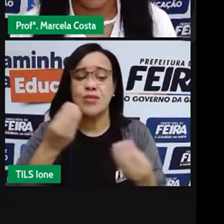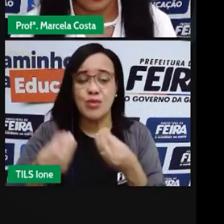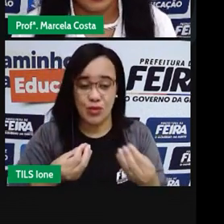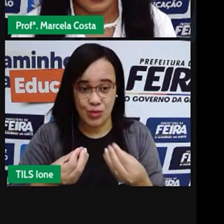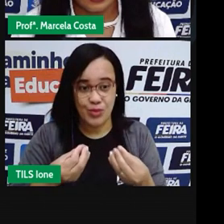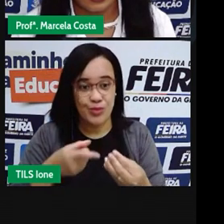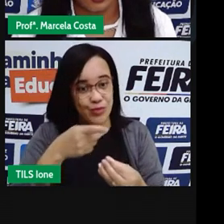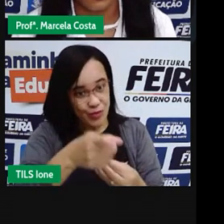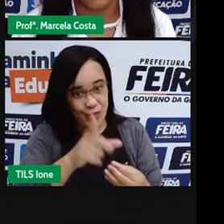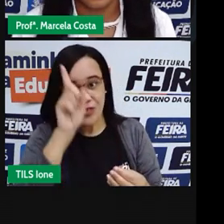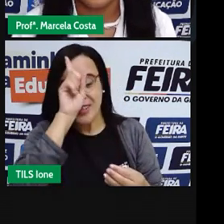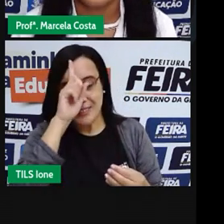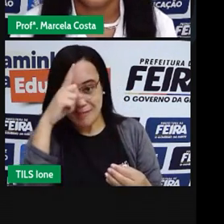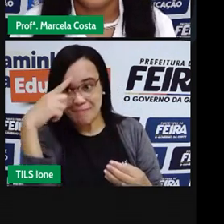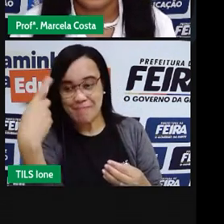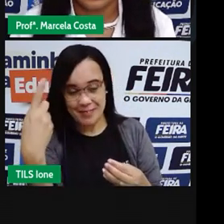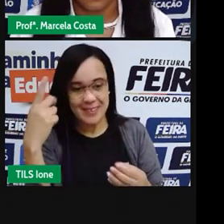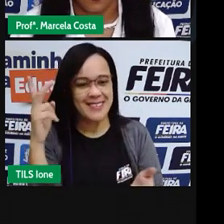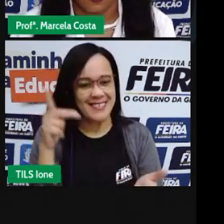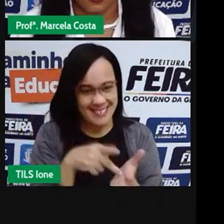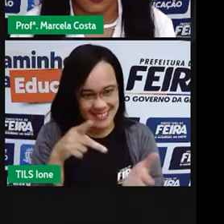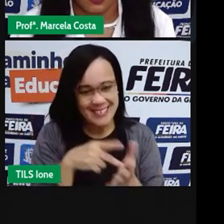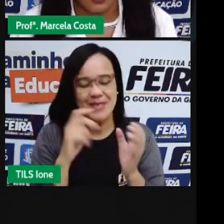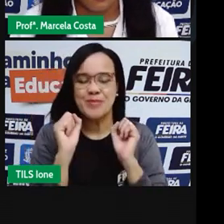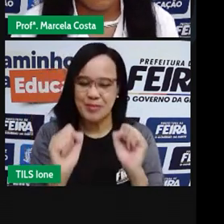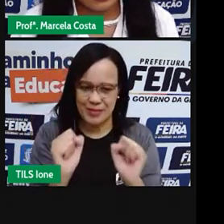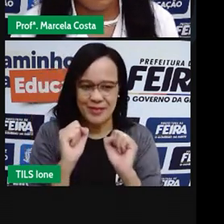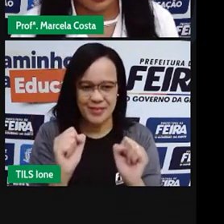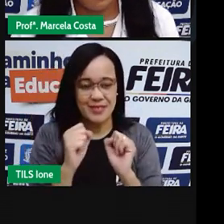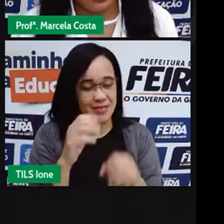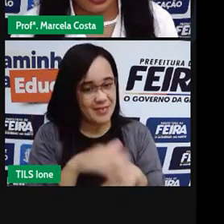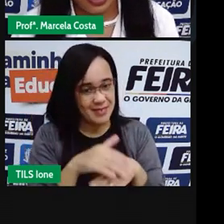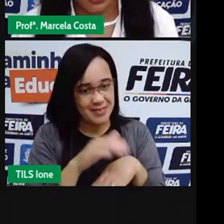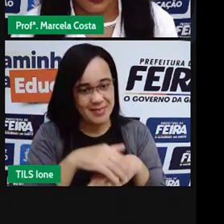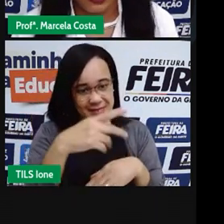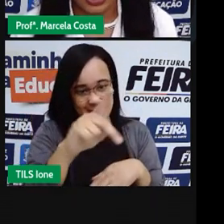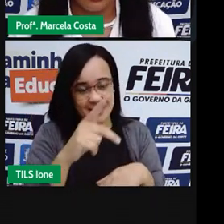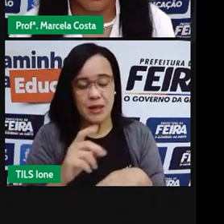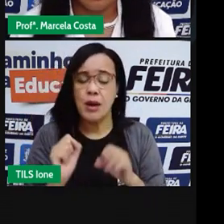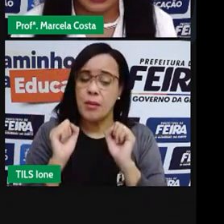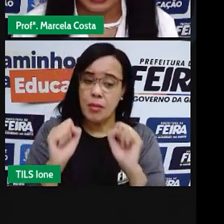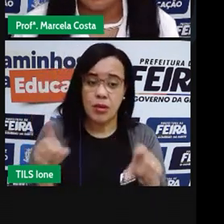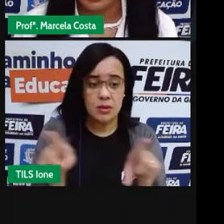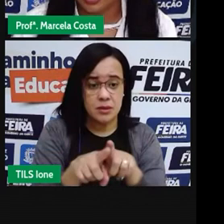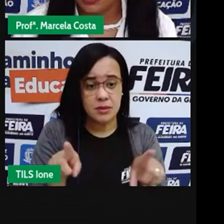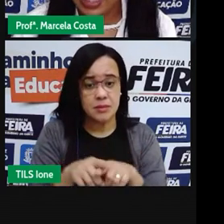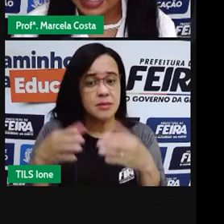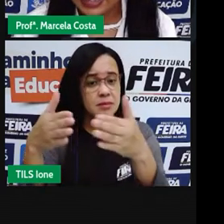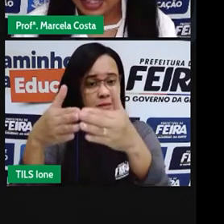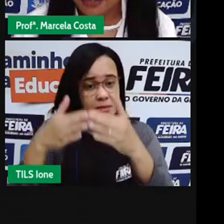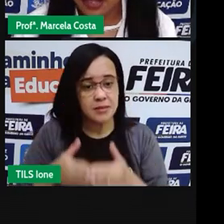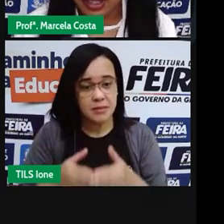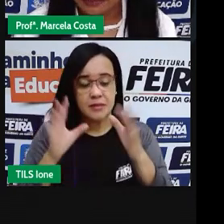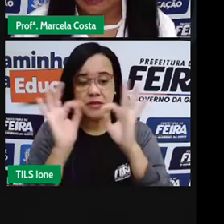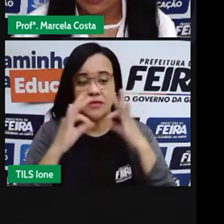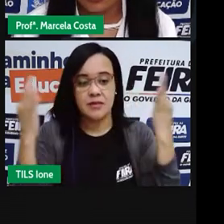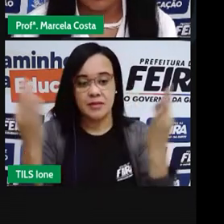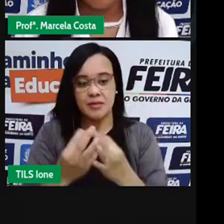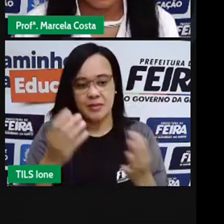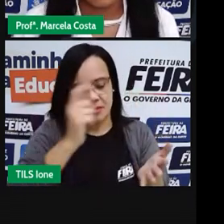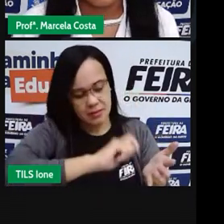faça aí uma releitura desse conto. Você pode pedir ajuda de um familiar para te ajudar a escrever.